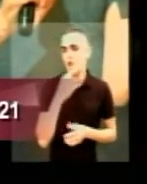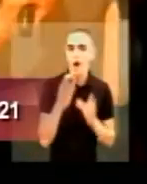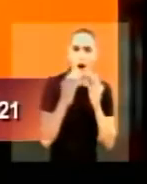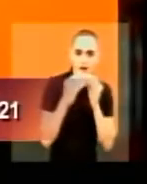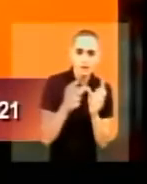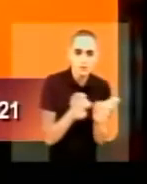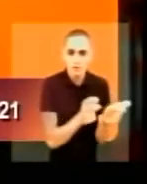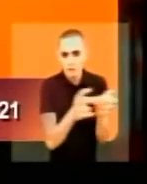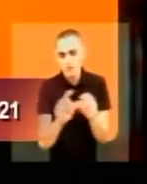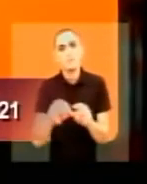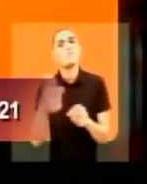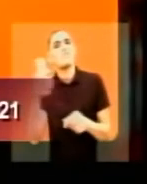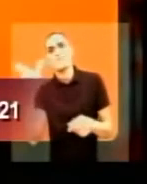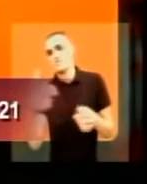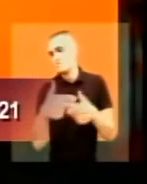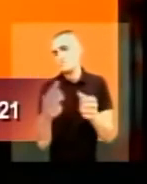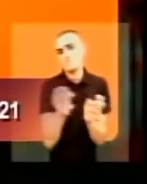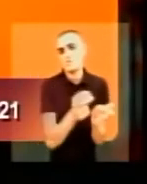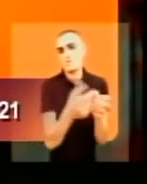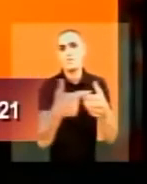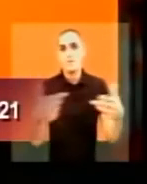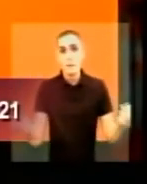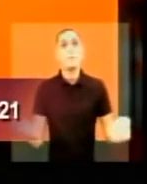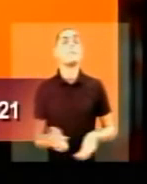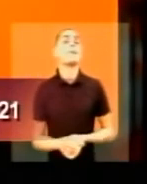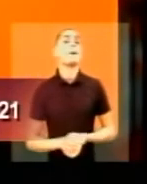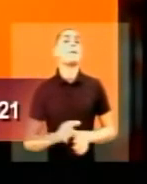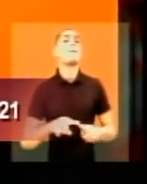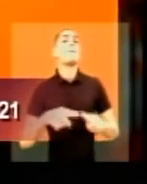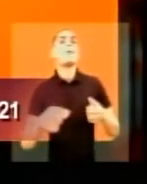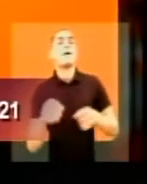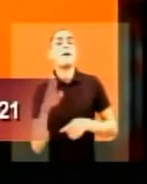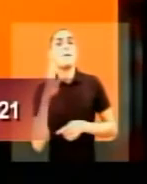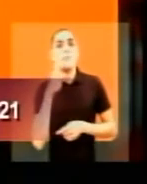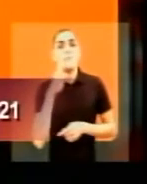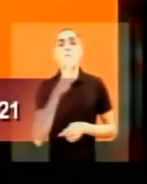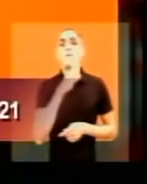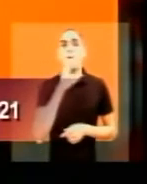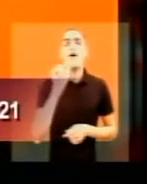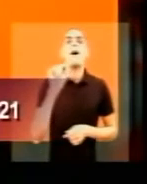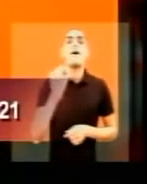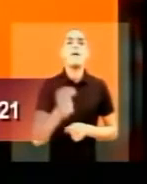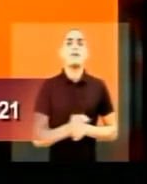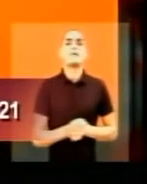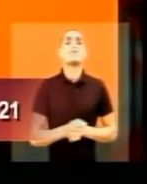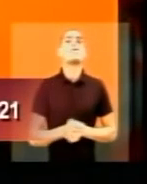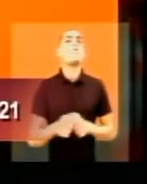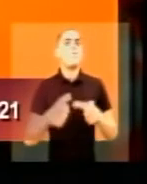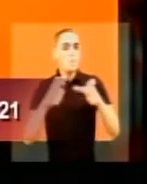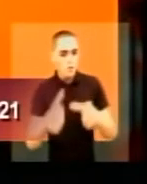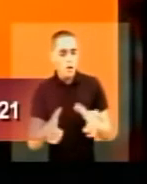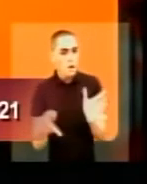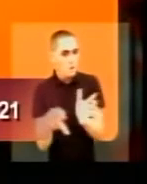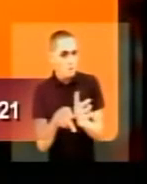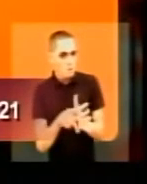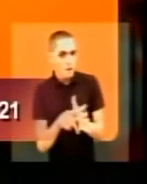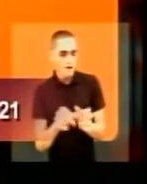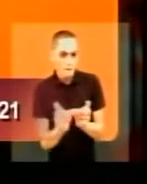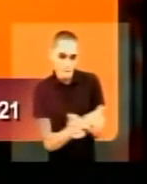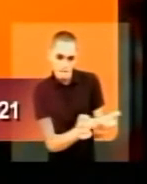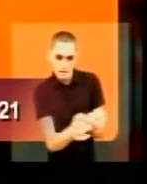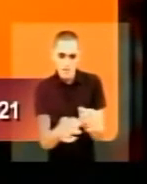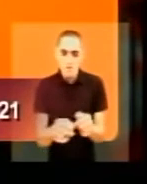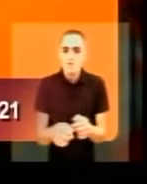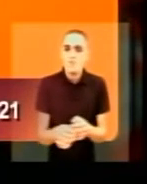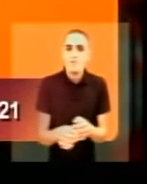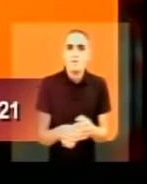ou outra atividade. Ou seja, é o estabelecimento onde predomina o fornecimento de bebidas alcoólicas para o consumo no